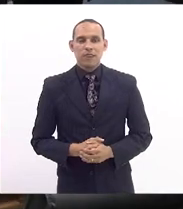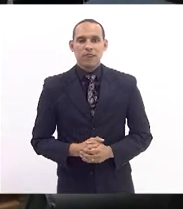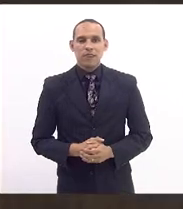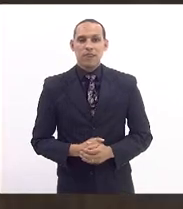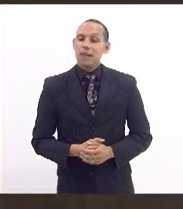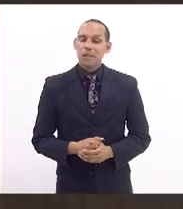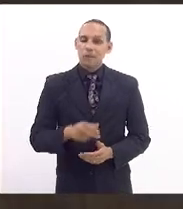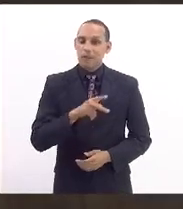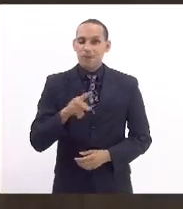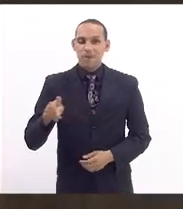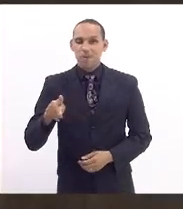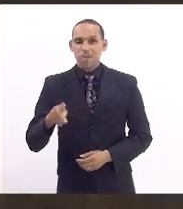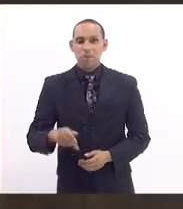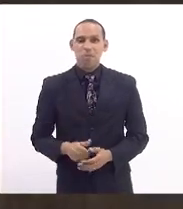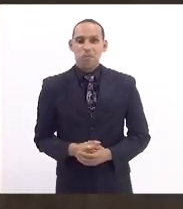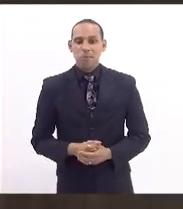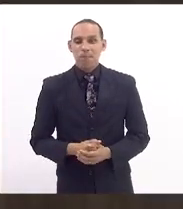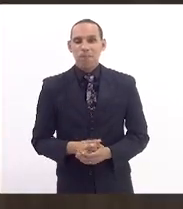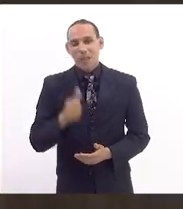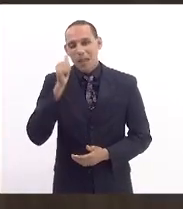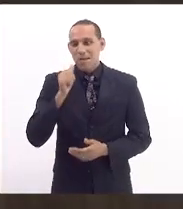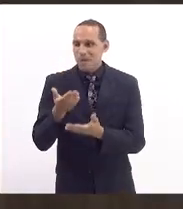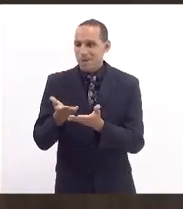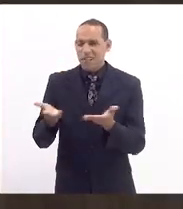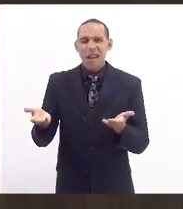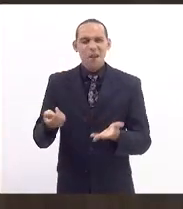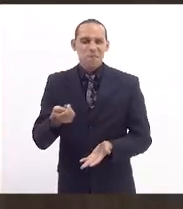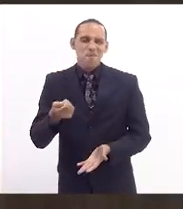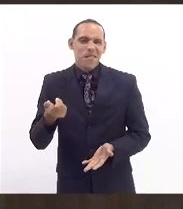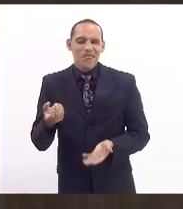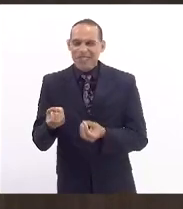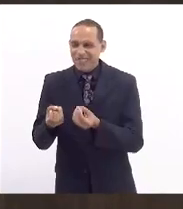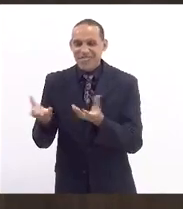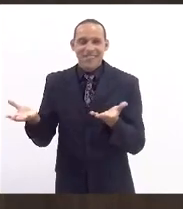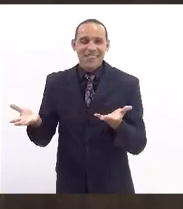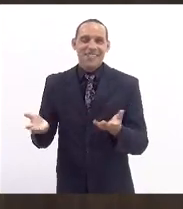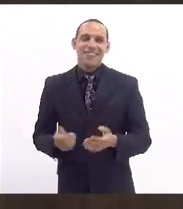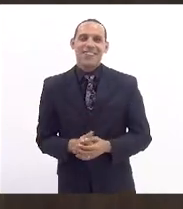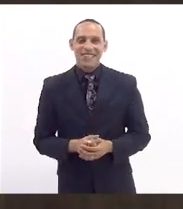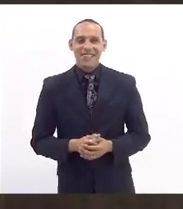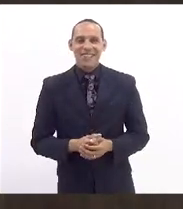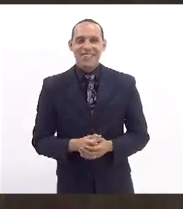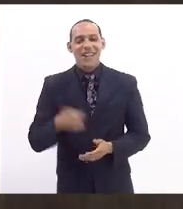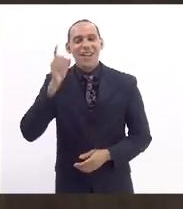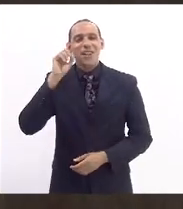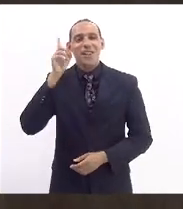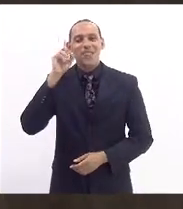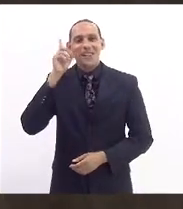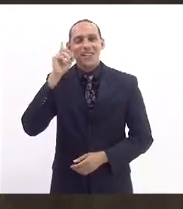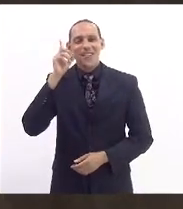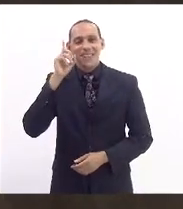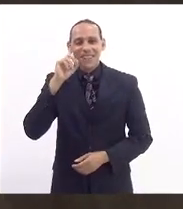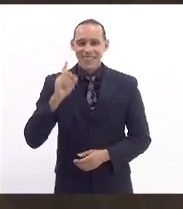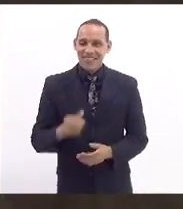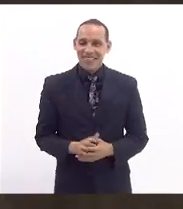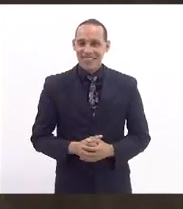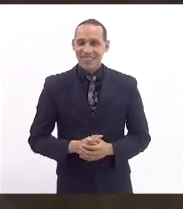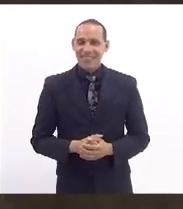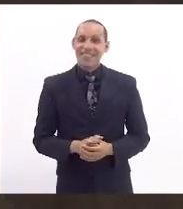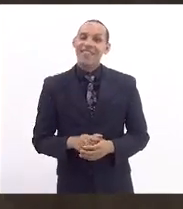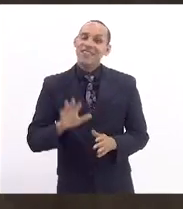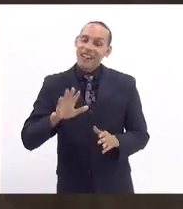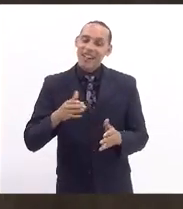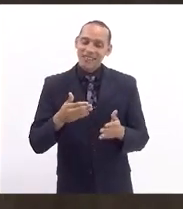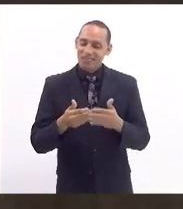E se o presidente para as mulheres eu acho pouco todos os dias por aí ontem mas